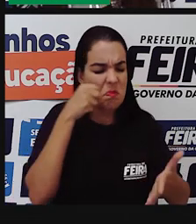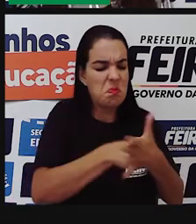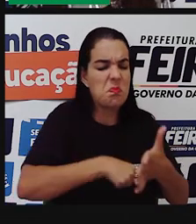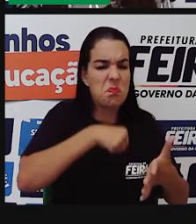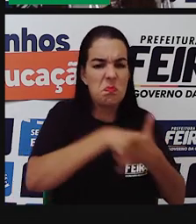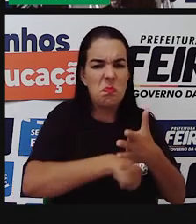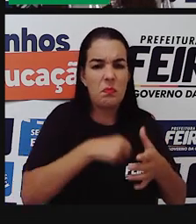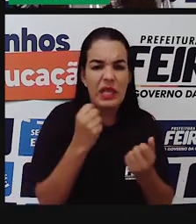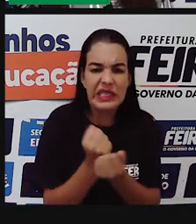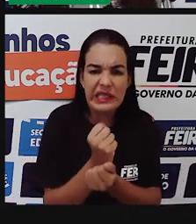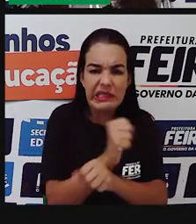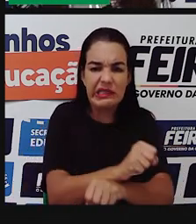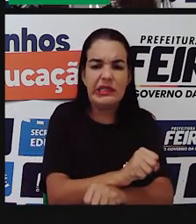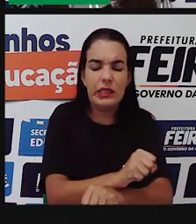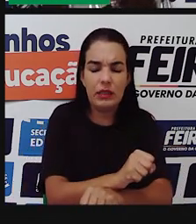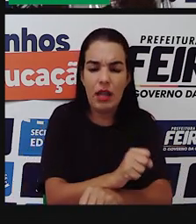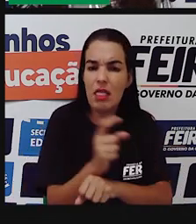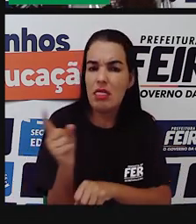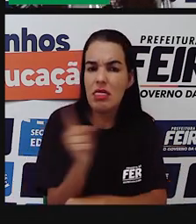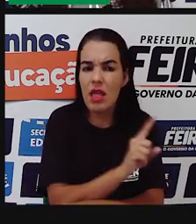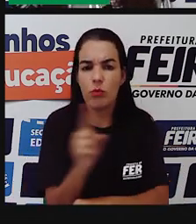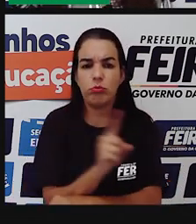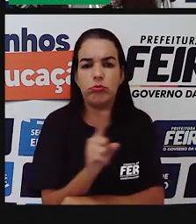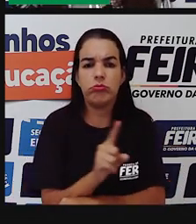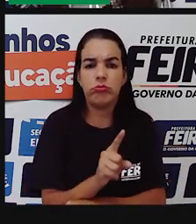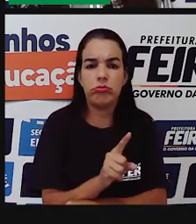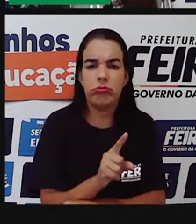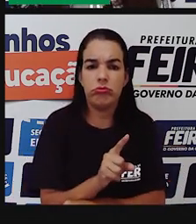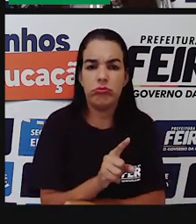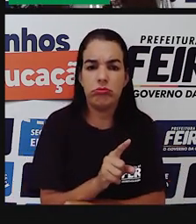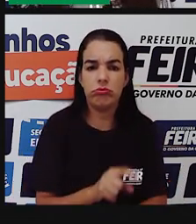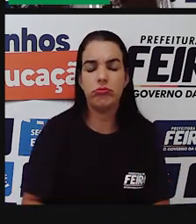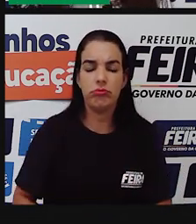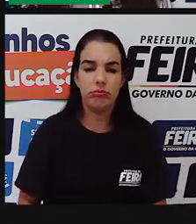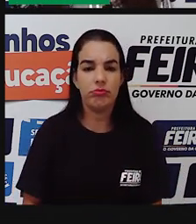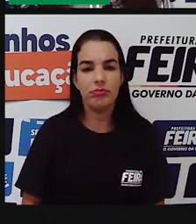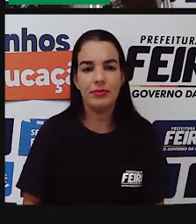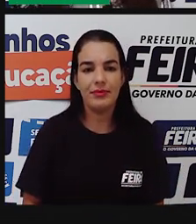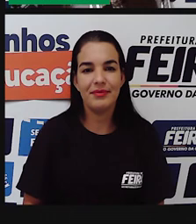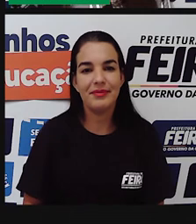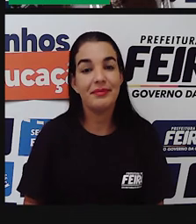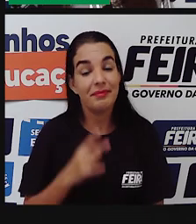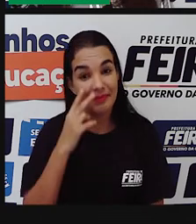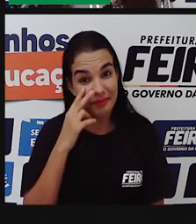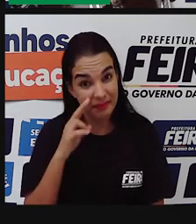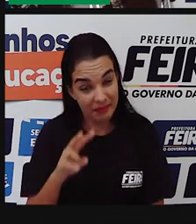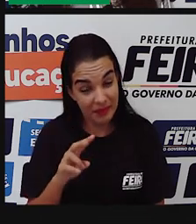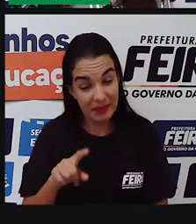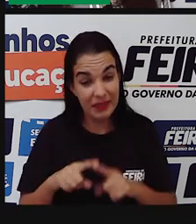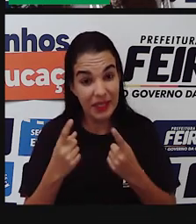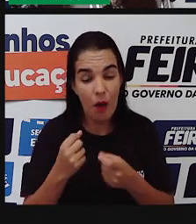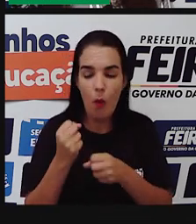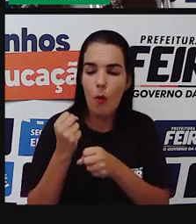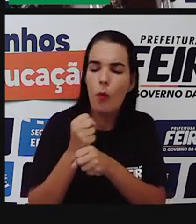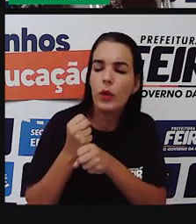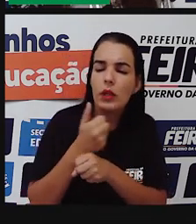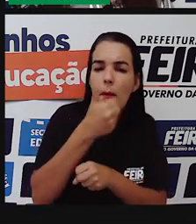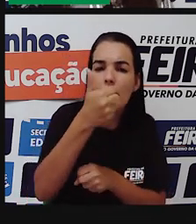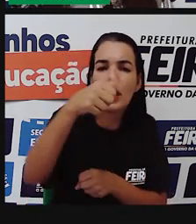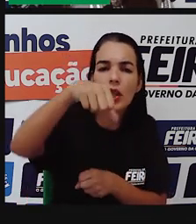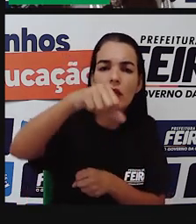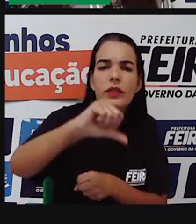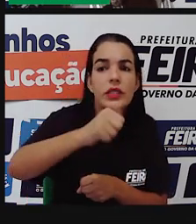com quem nos tem escravizado. Então, nós pegamos lá em 1911, que foi no